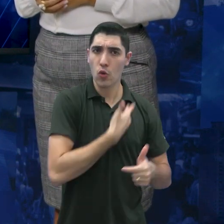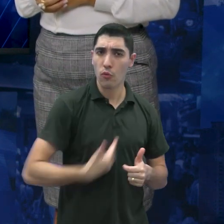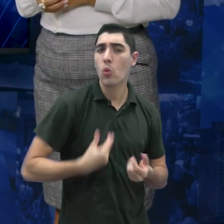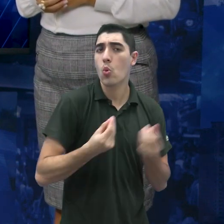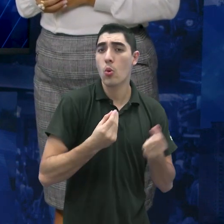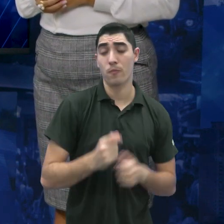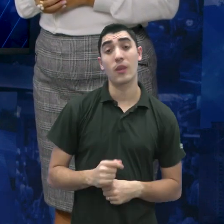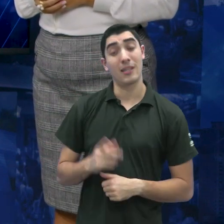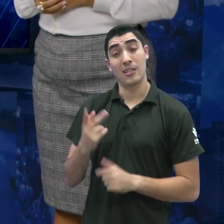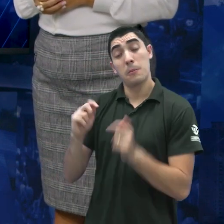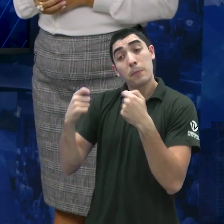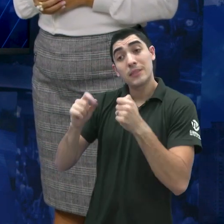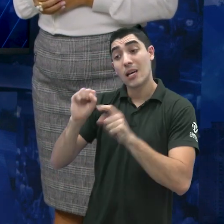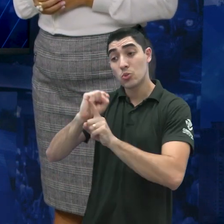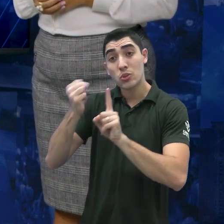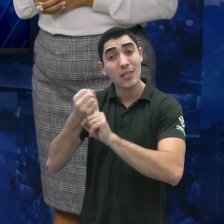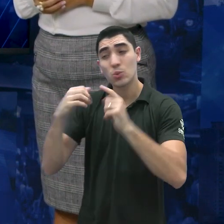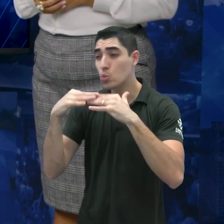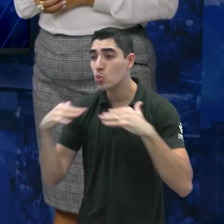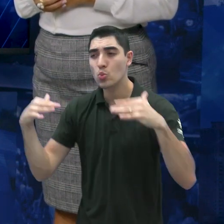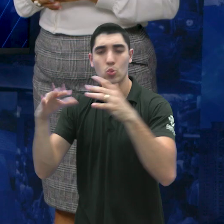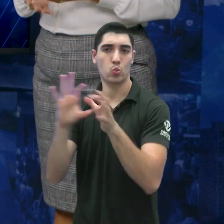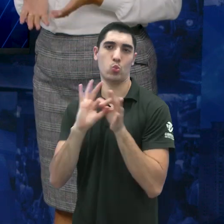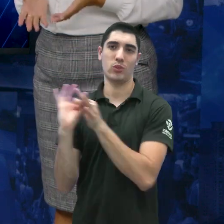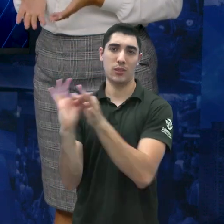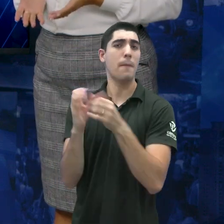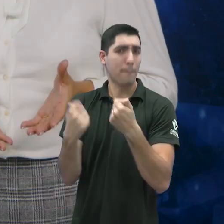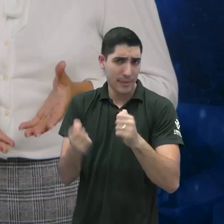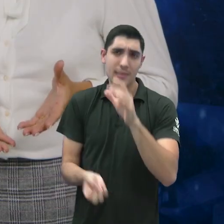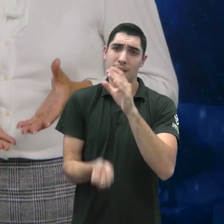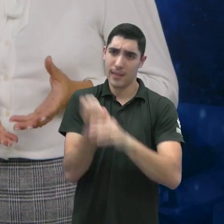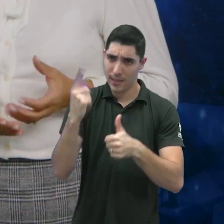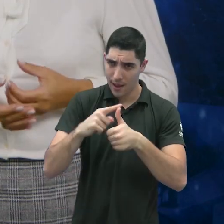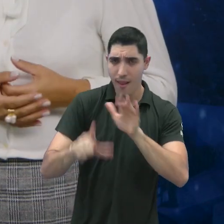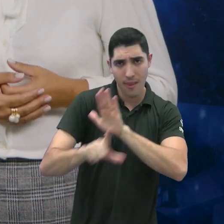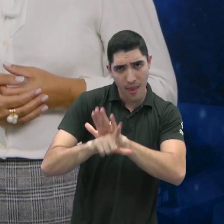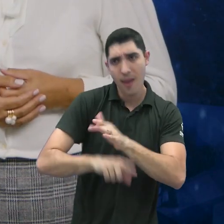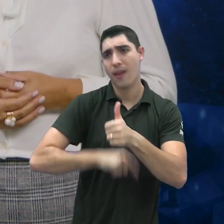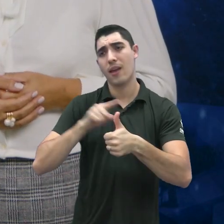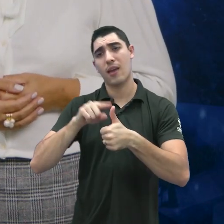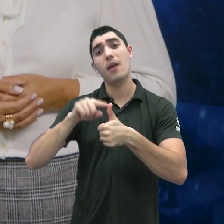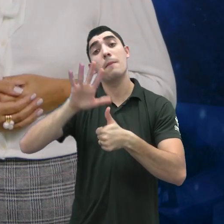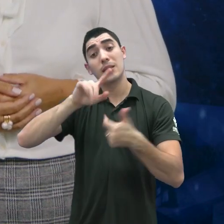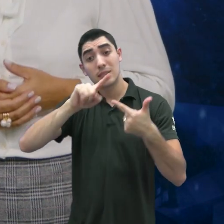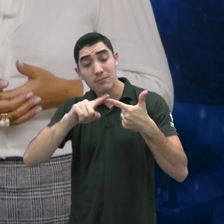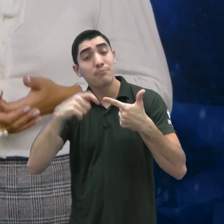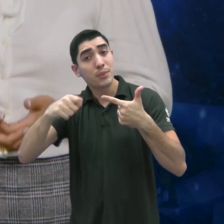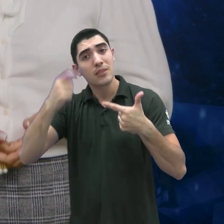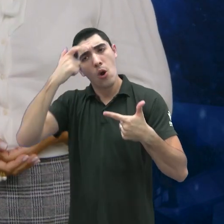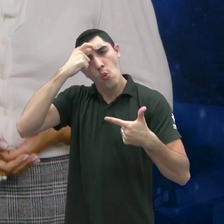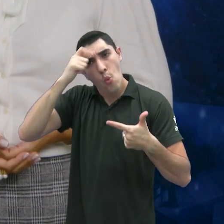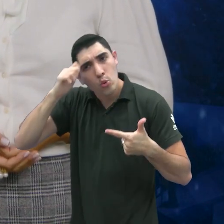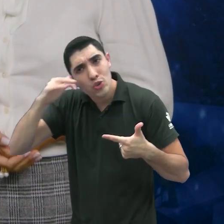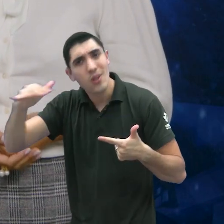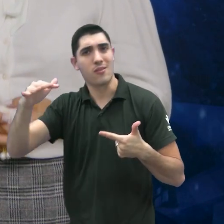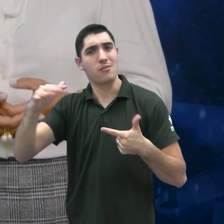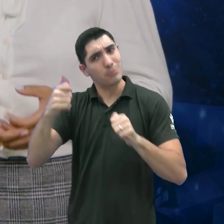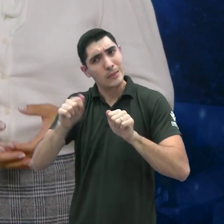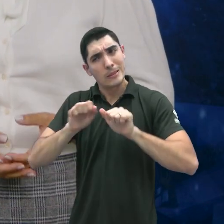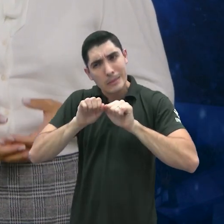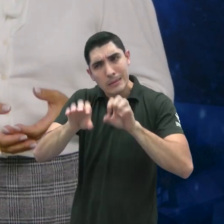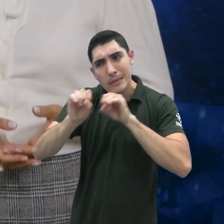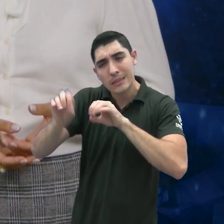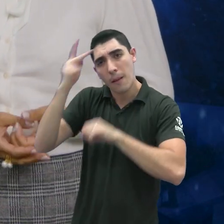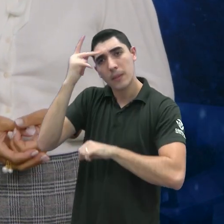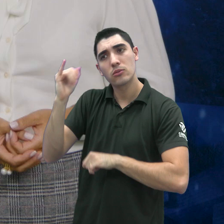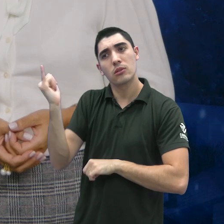a sociedade, na verdade, né? Precisa política pública, mas também precisa um pouco dessa conscientização do